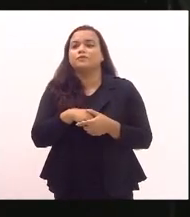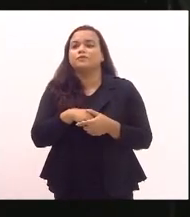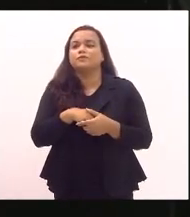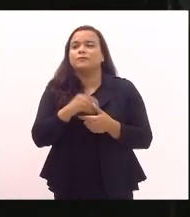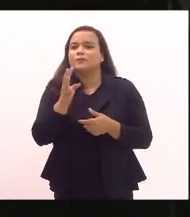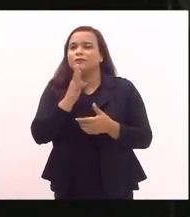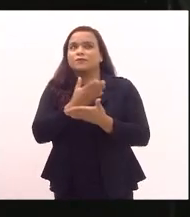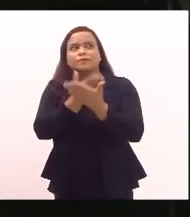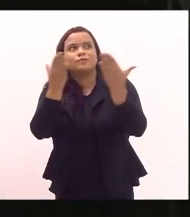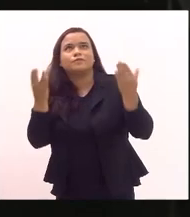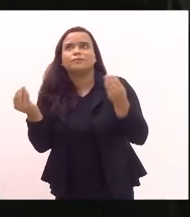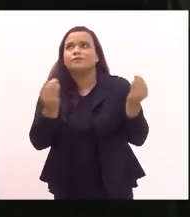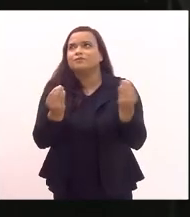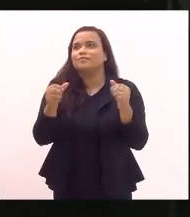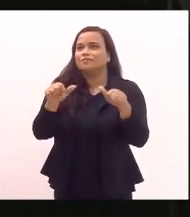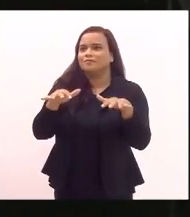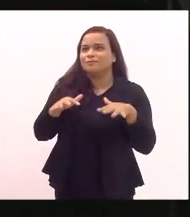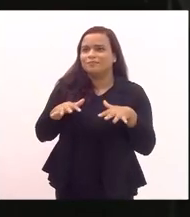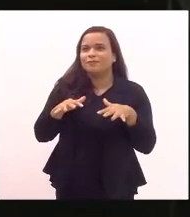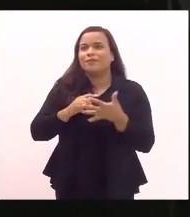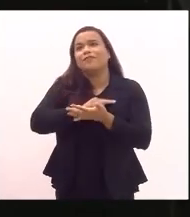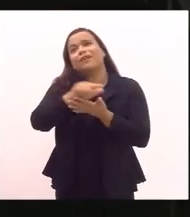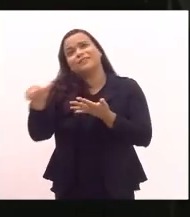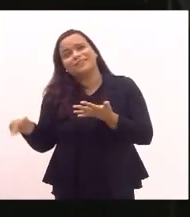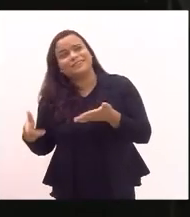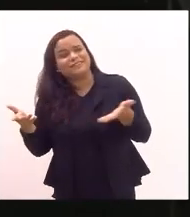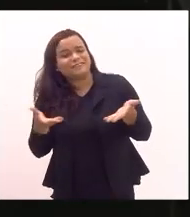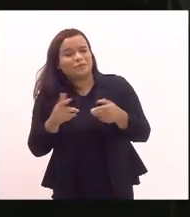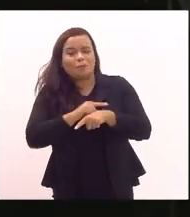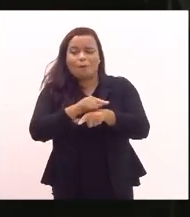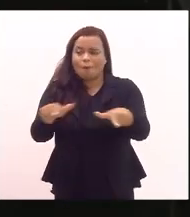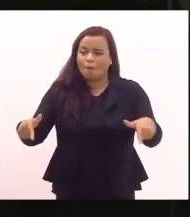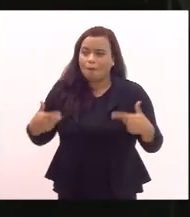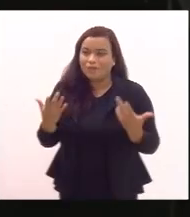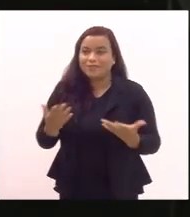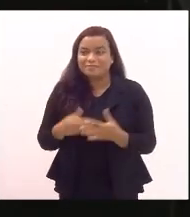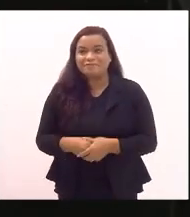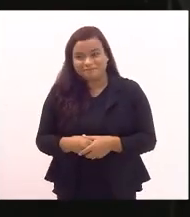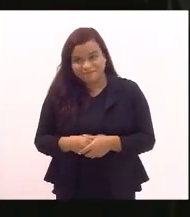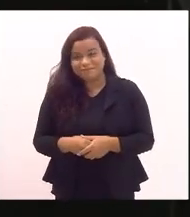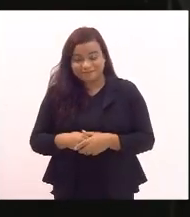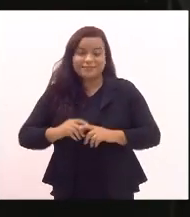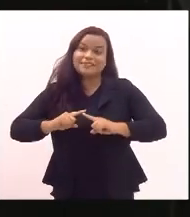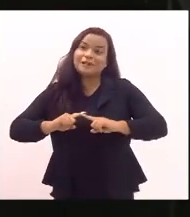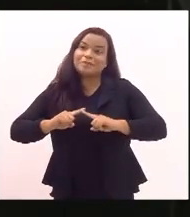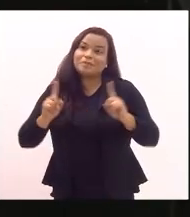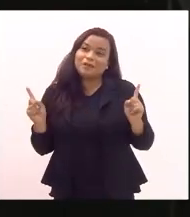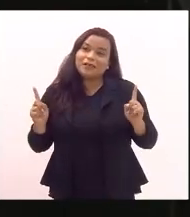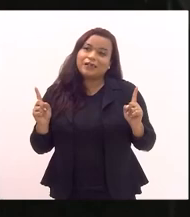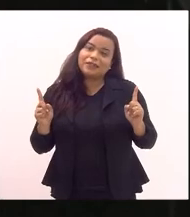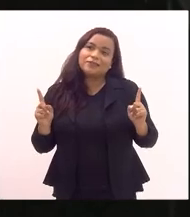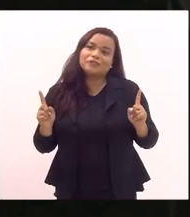conhecendo o plenário mas vazio agora né Paula mas